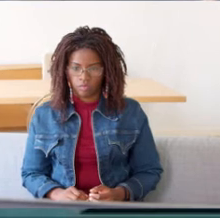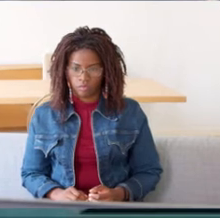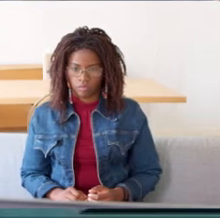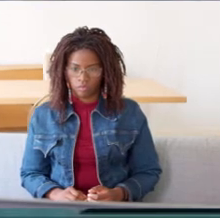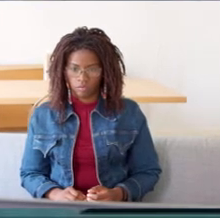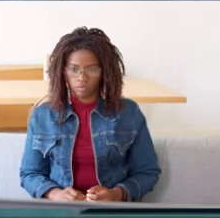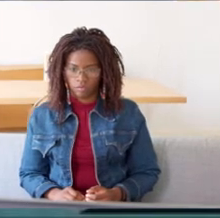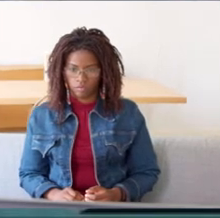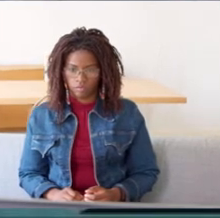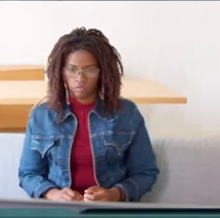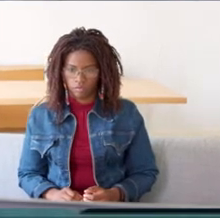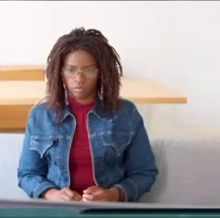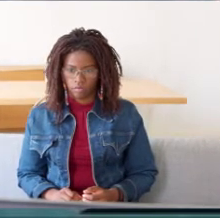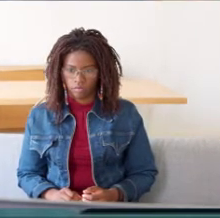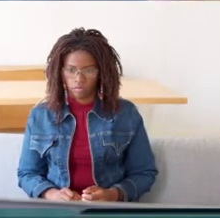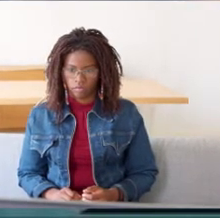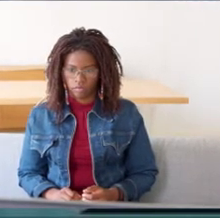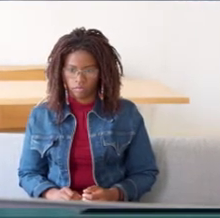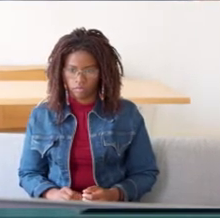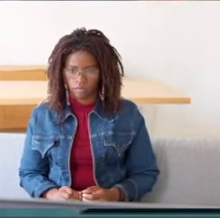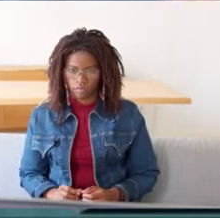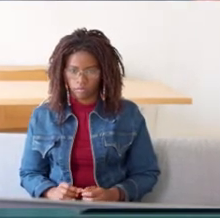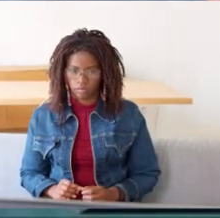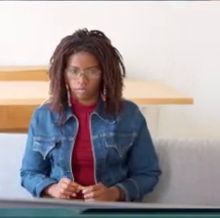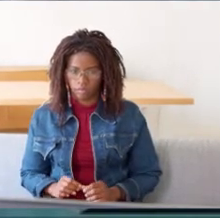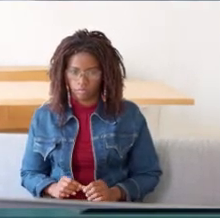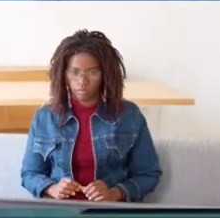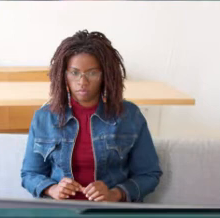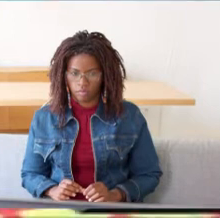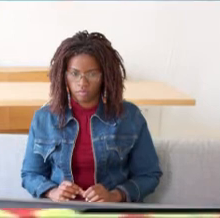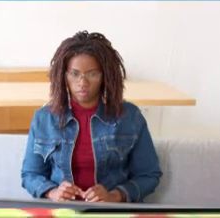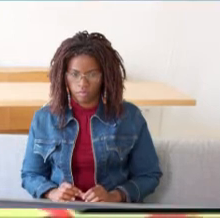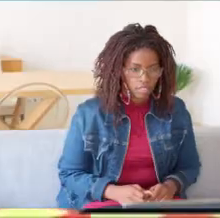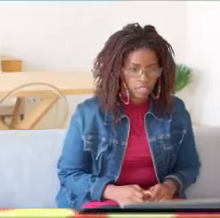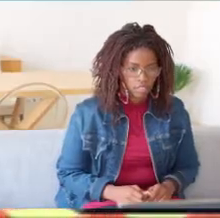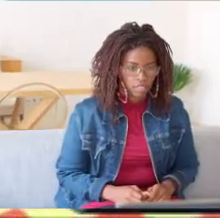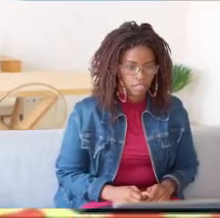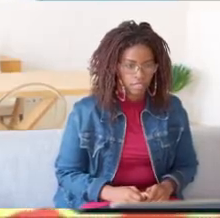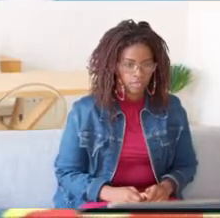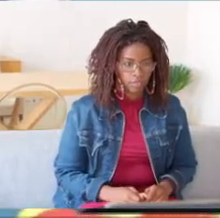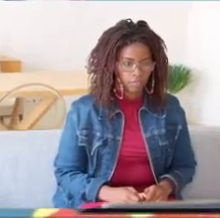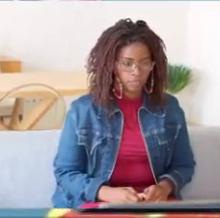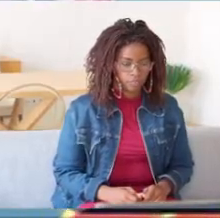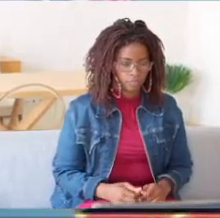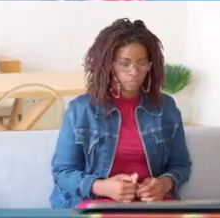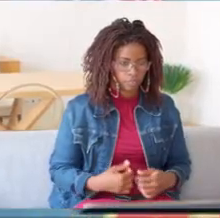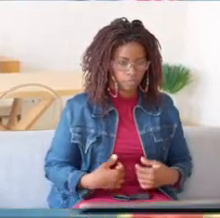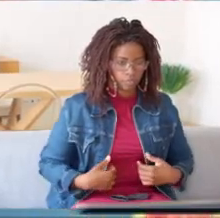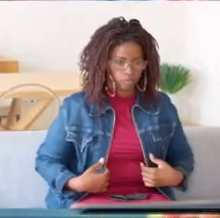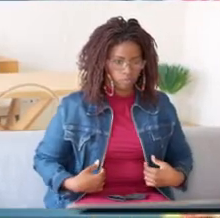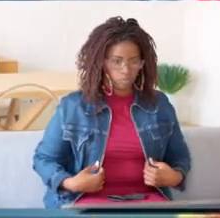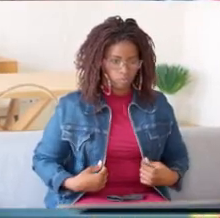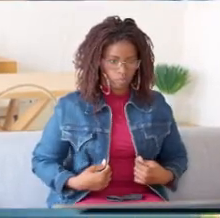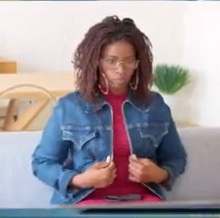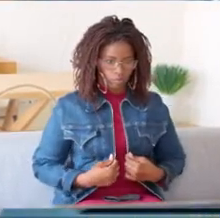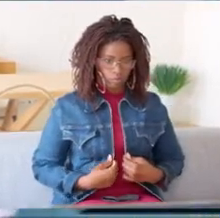para quem acertou carioca Playroom é uma coisa medonha negócio famosa agora a bola tá com sujeito dentro da área mas o que vai fazer um gol